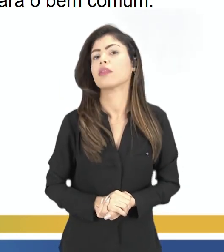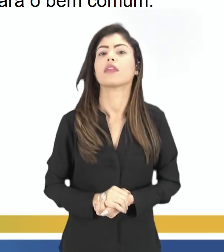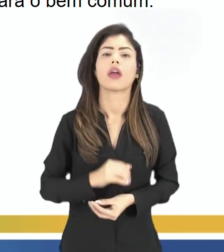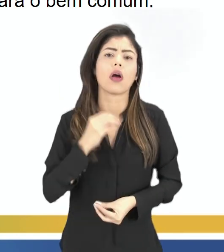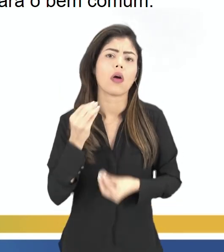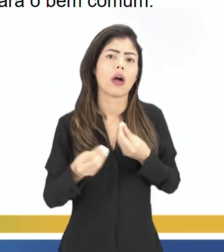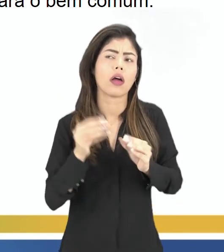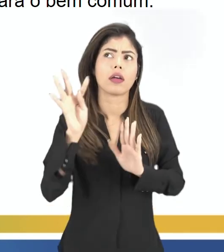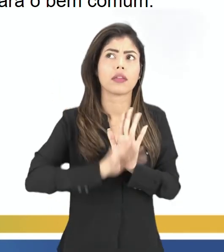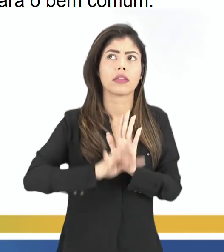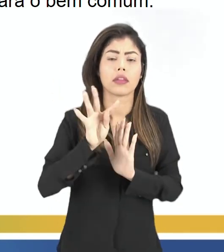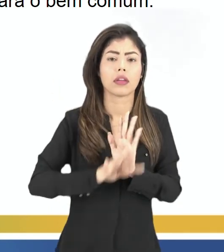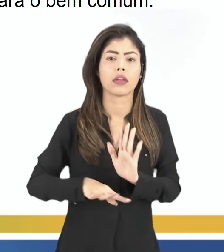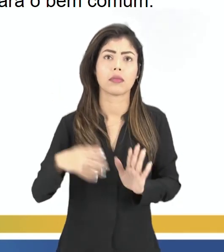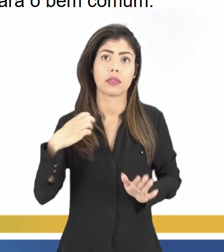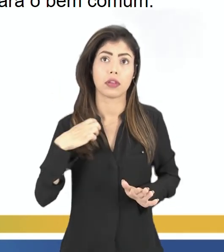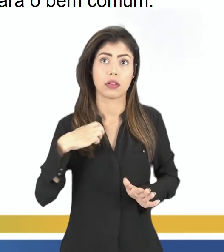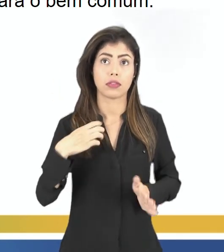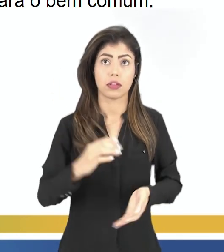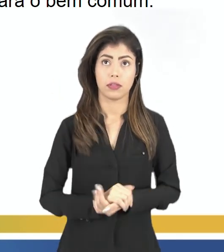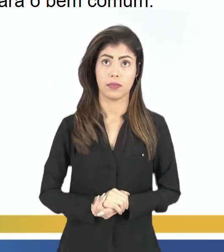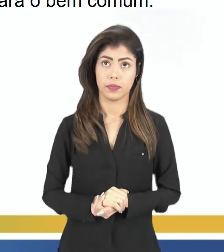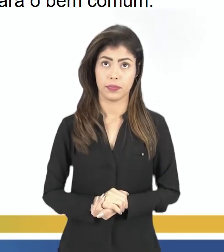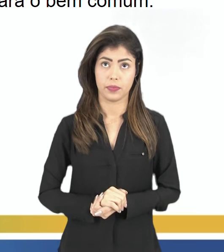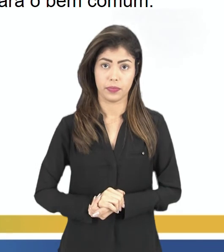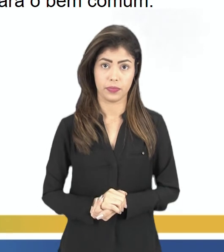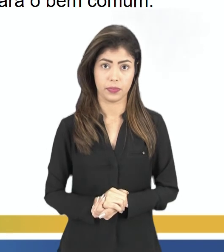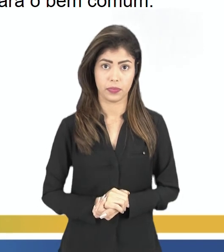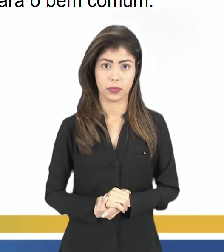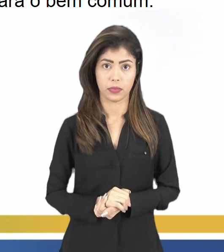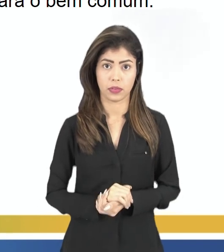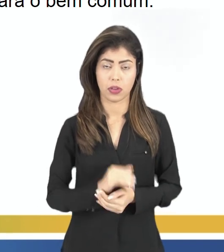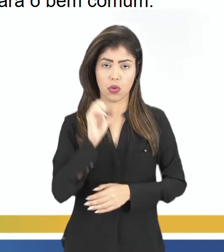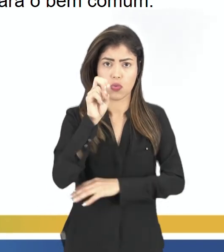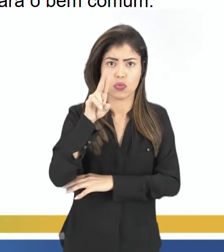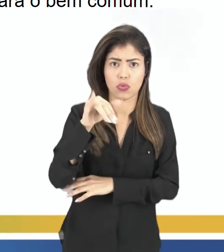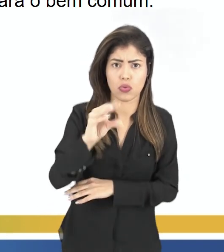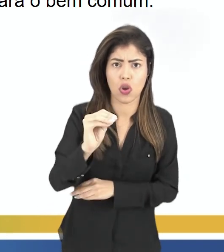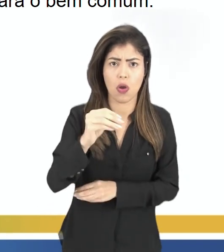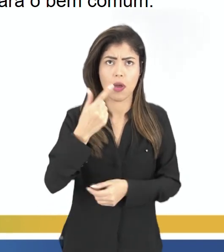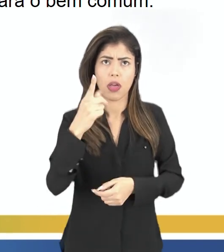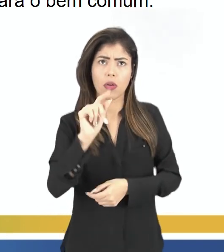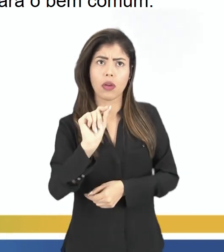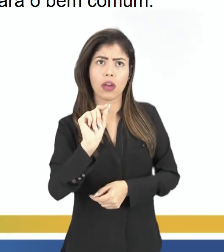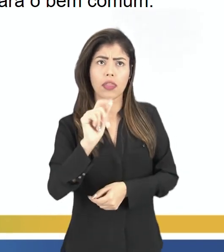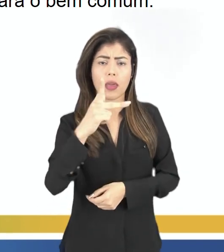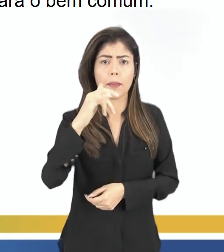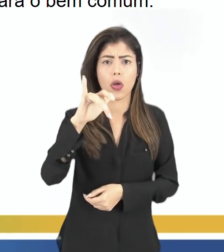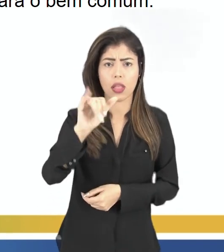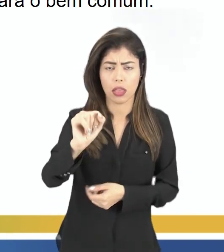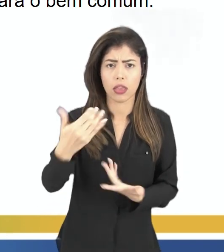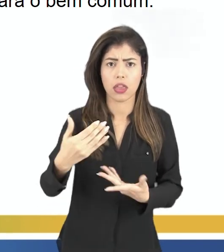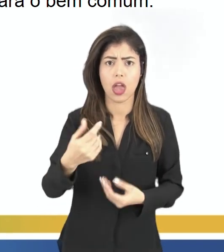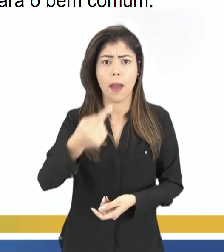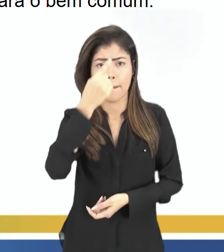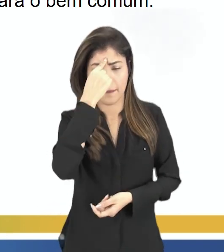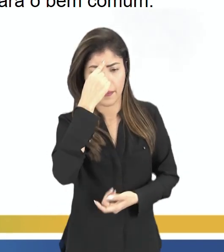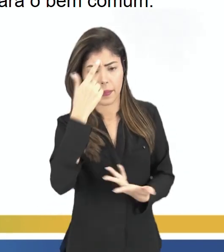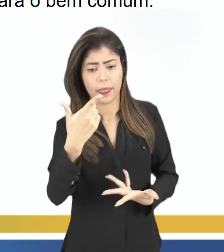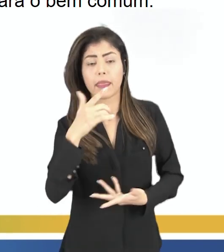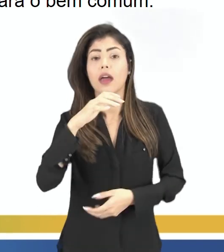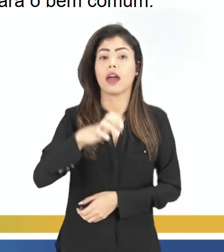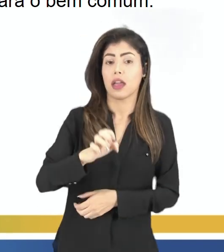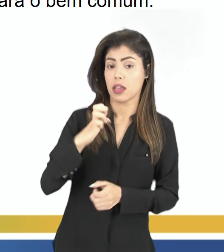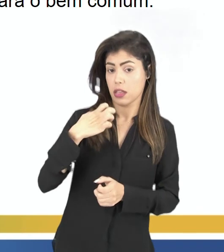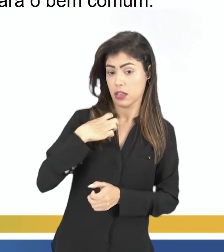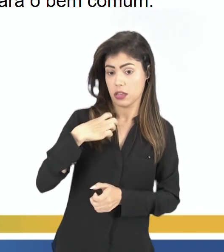sobre ética e política, na verdade, esse sumo bem é a organização da polis. Pressupõe que eu sei que a ética